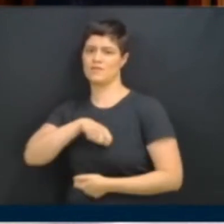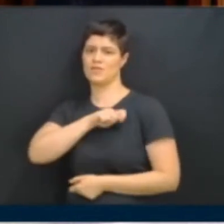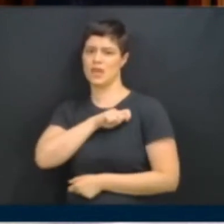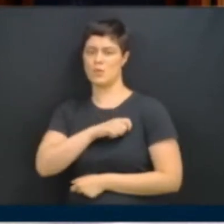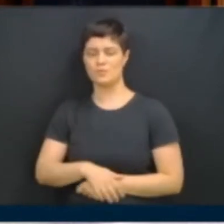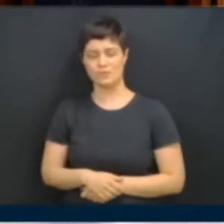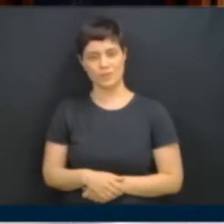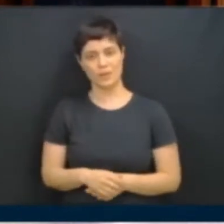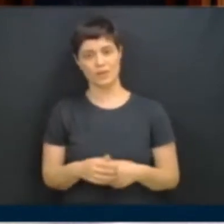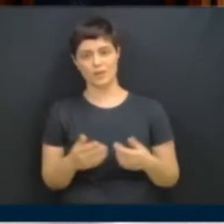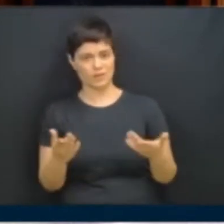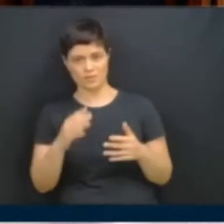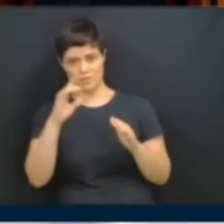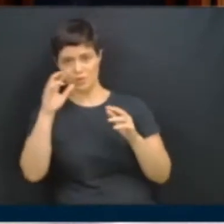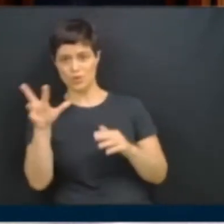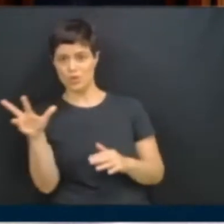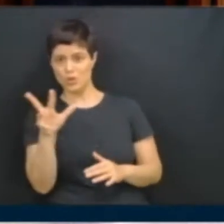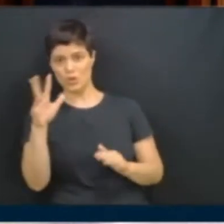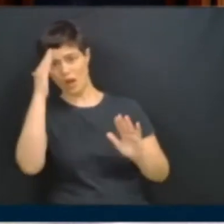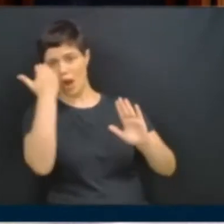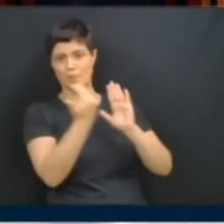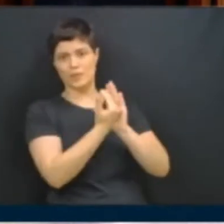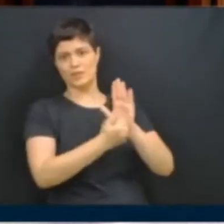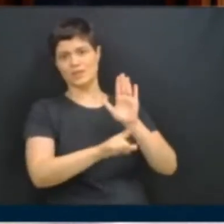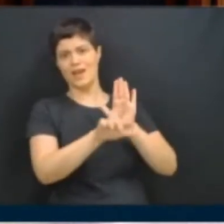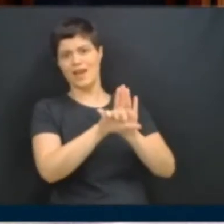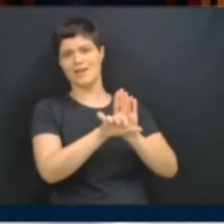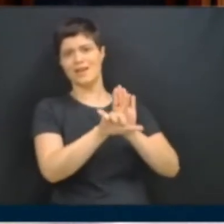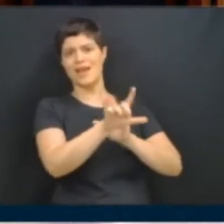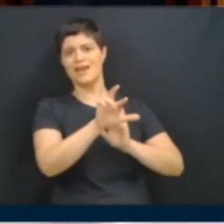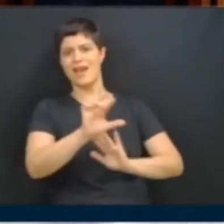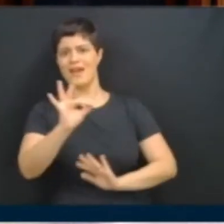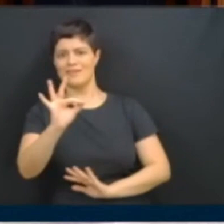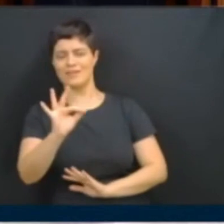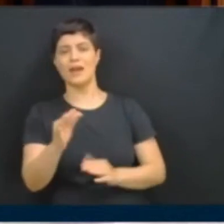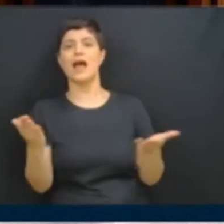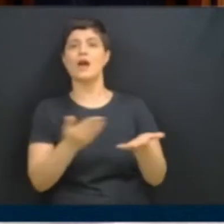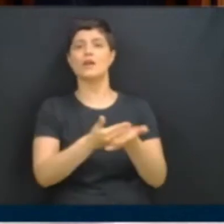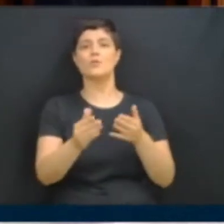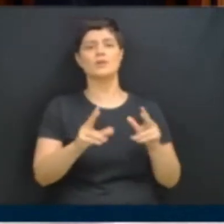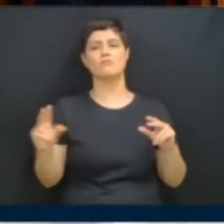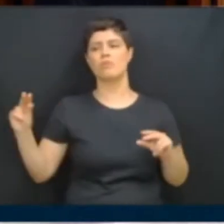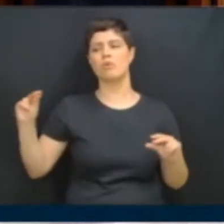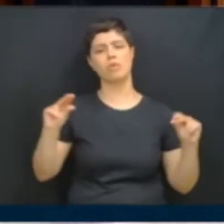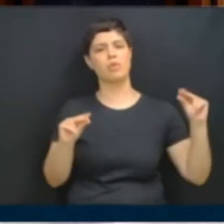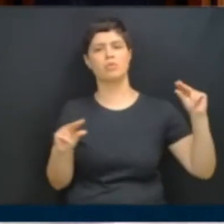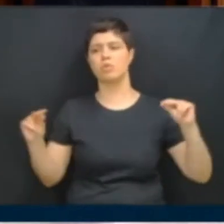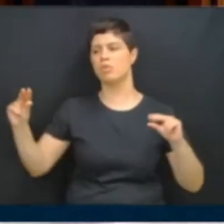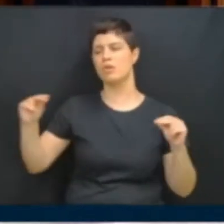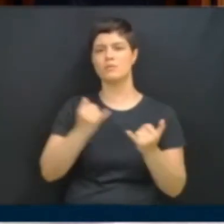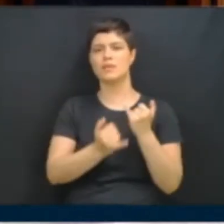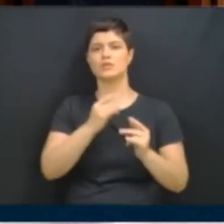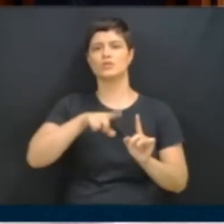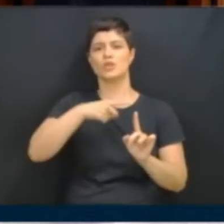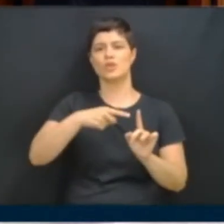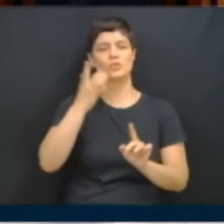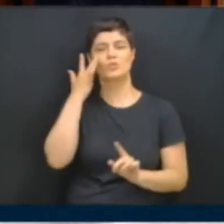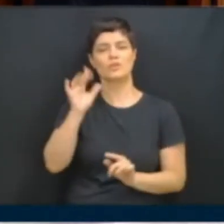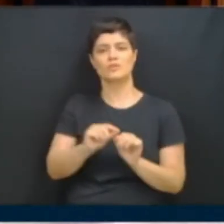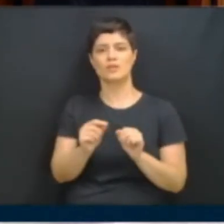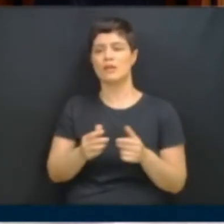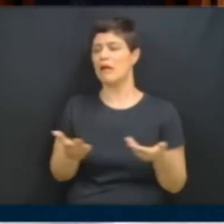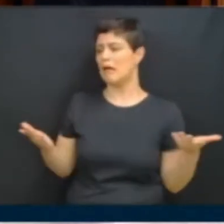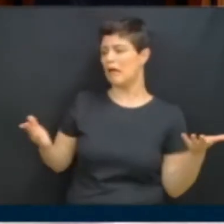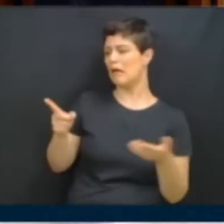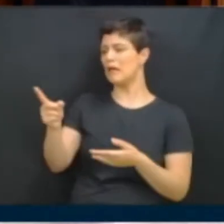maritaca doida, gritando, sem saber diretamente o que está falando aqui dentro. Olha, o Lula cortou dinheiro